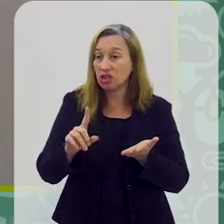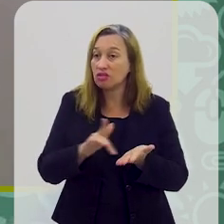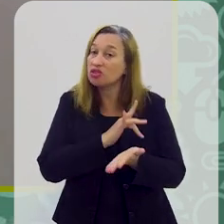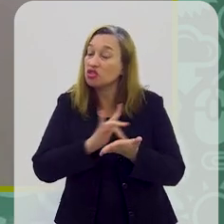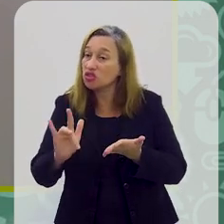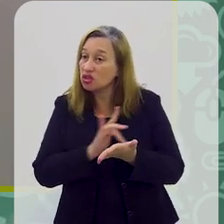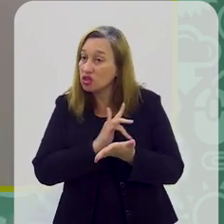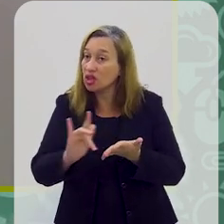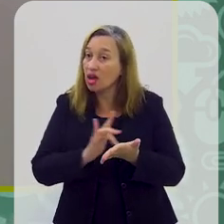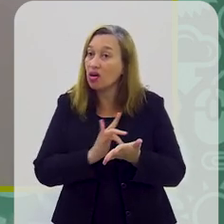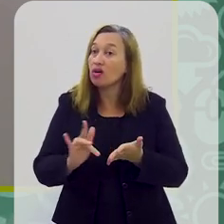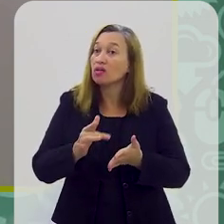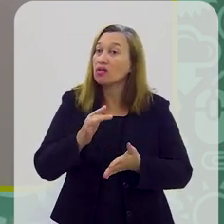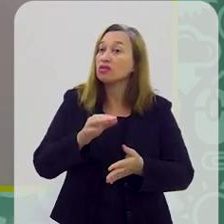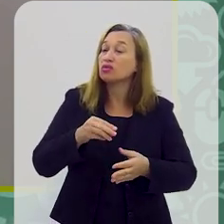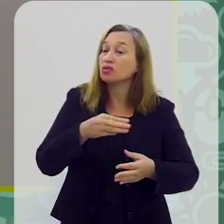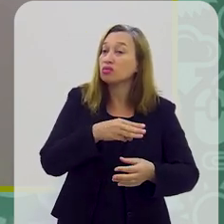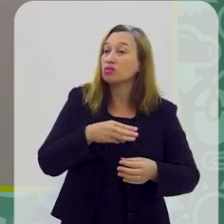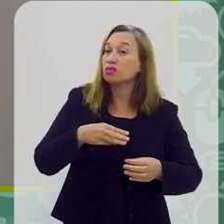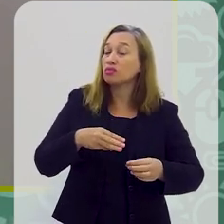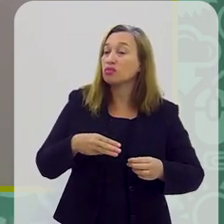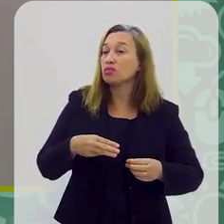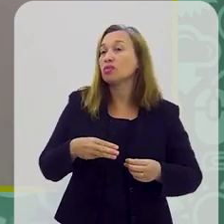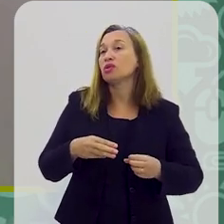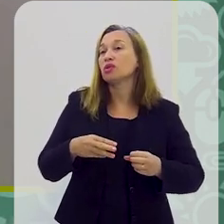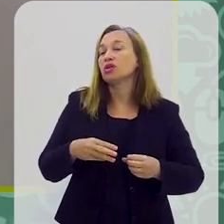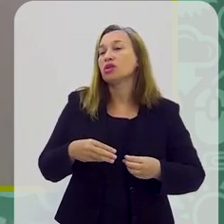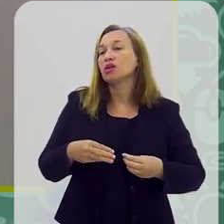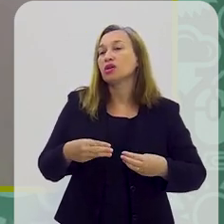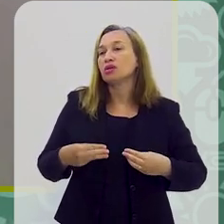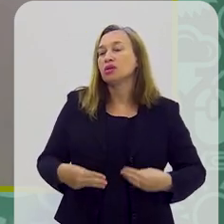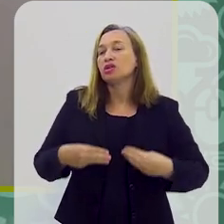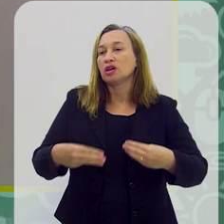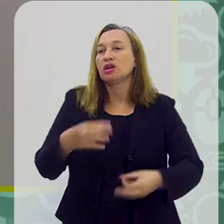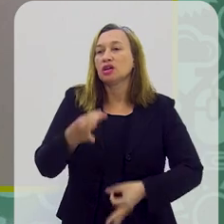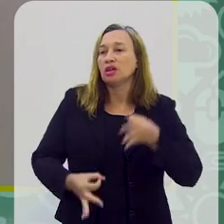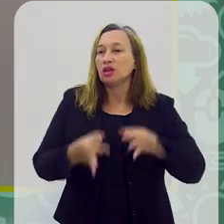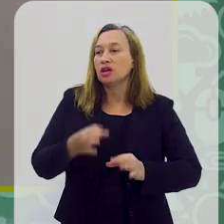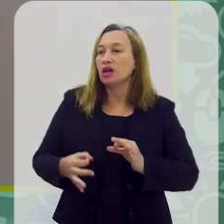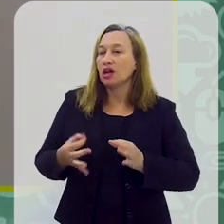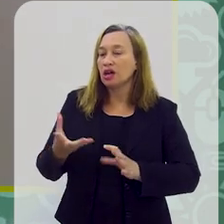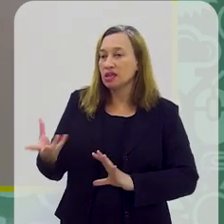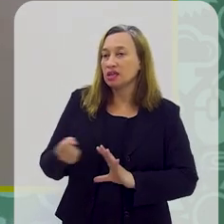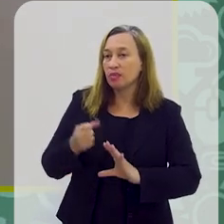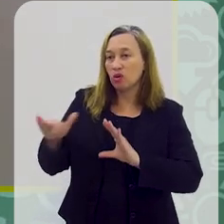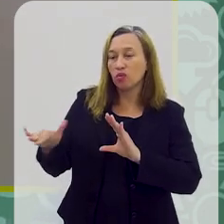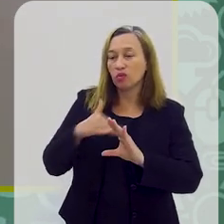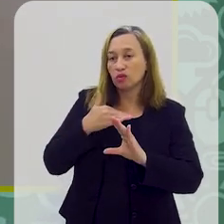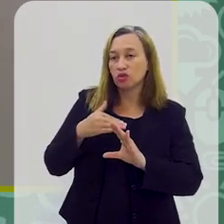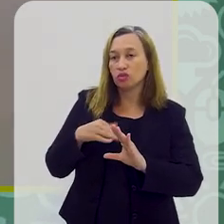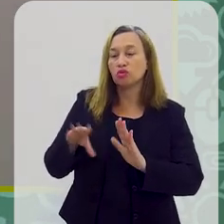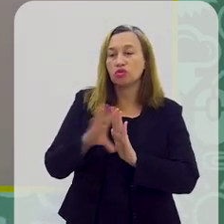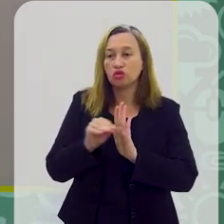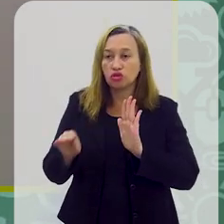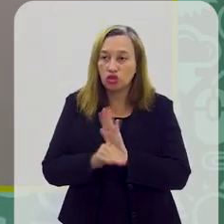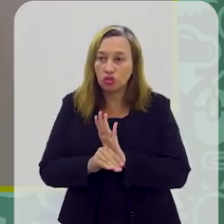Secretaria Sim. de Direitos Digitais do Ministério da Justiça recebeu com esse tipo de conteúdo,